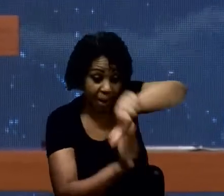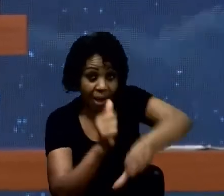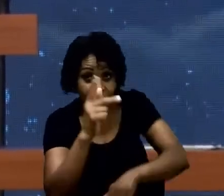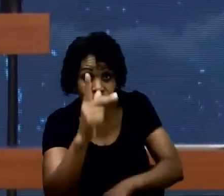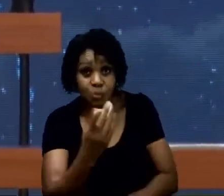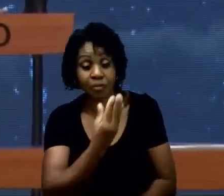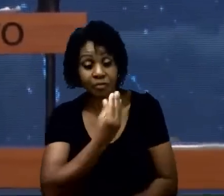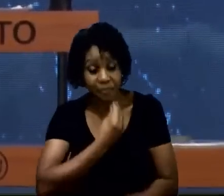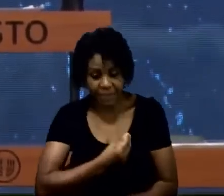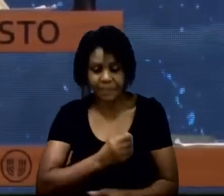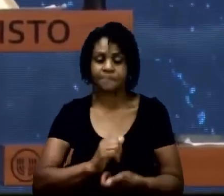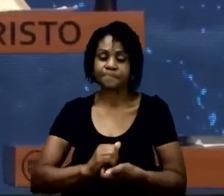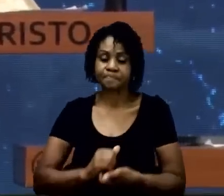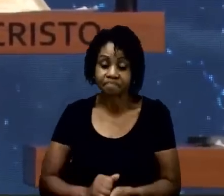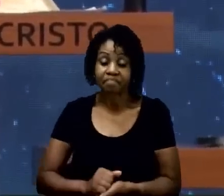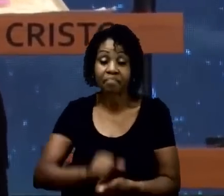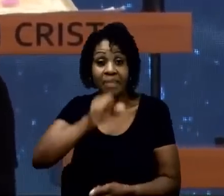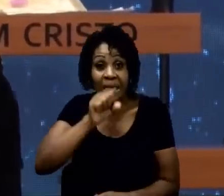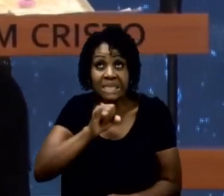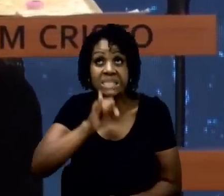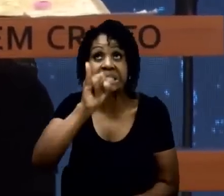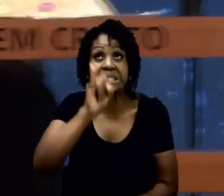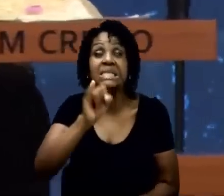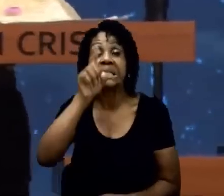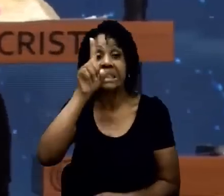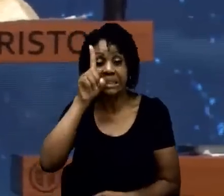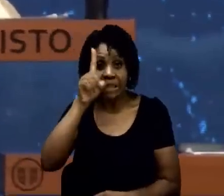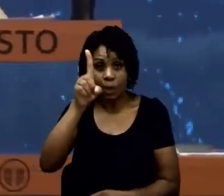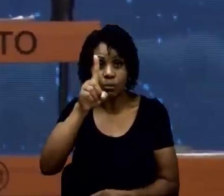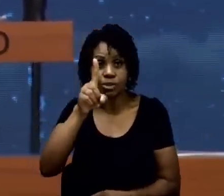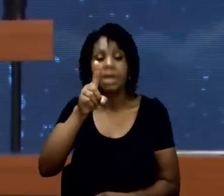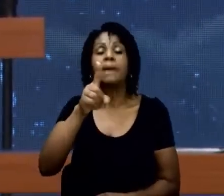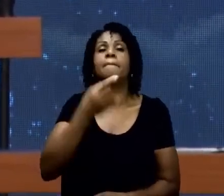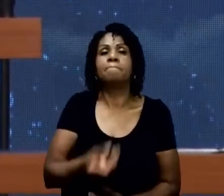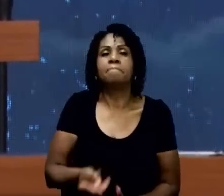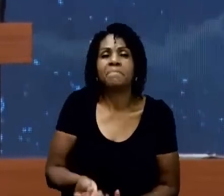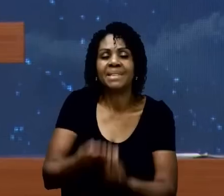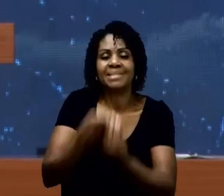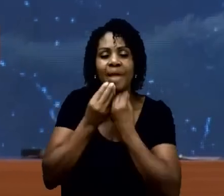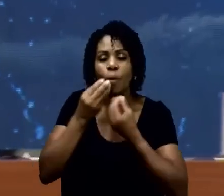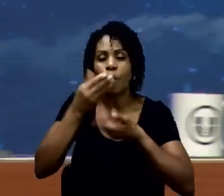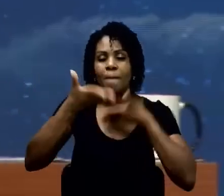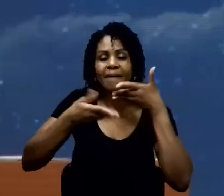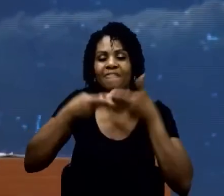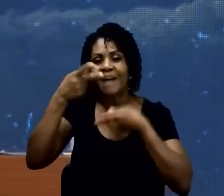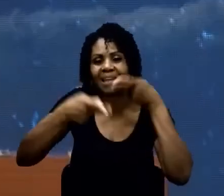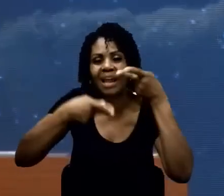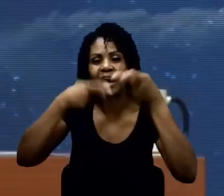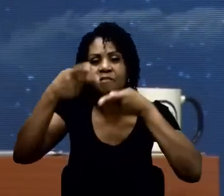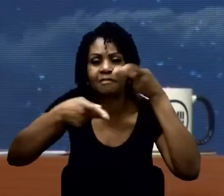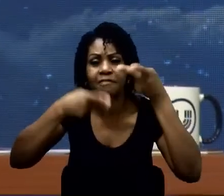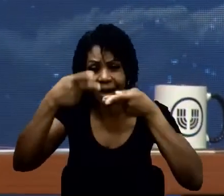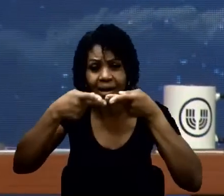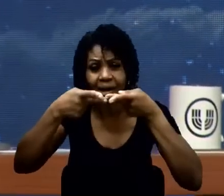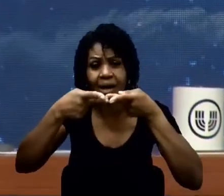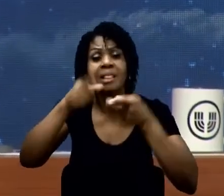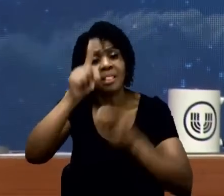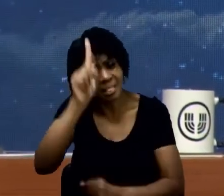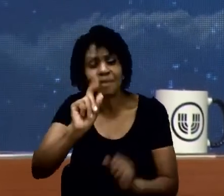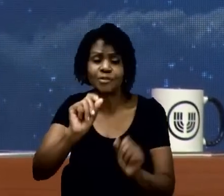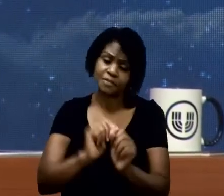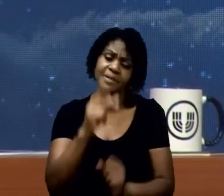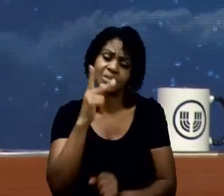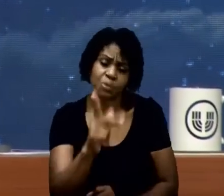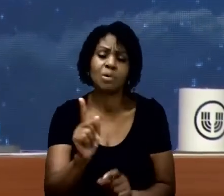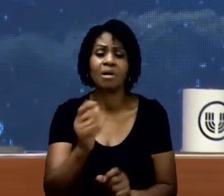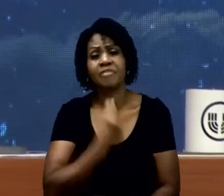ele abriu a boca da muda. Porque eu era muda. Se Deus abriu a boca. Deus faz qualquer coisa na